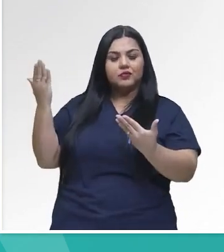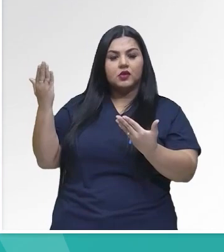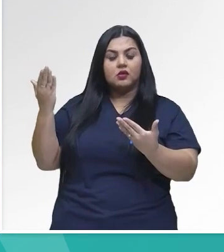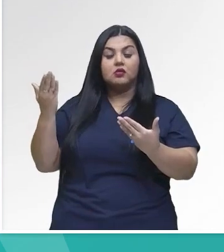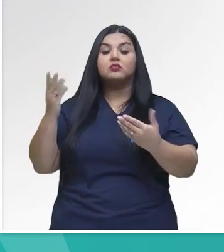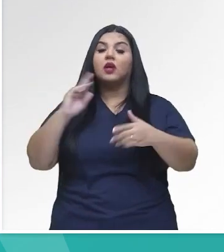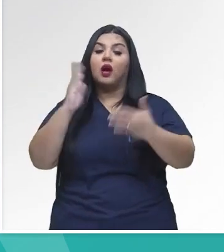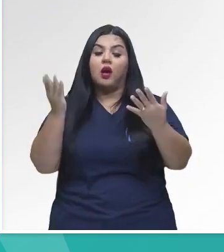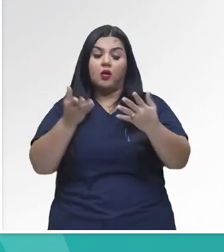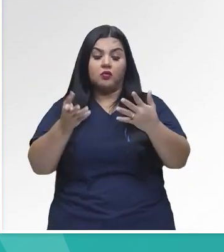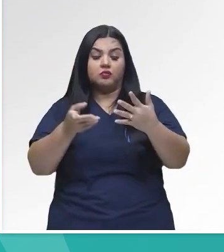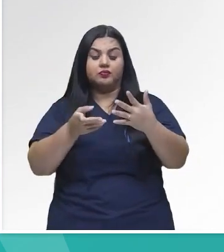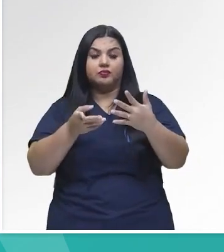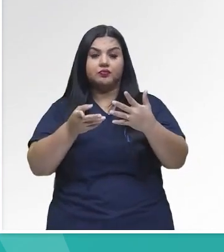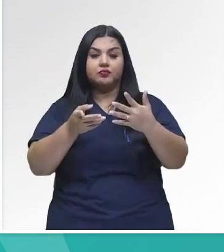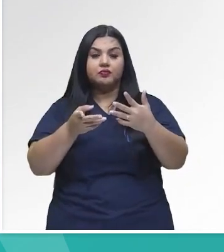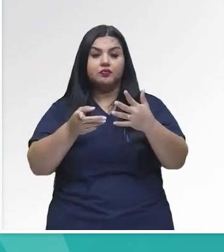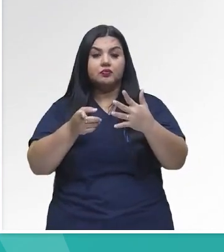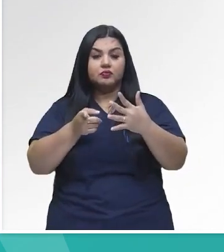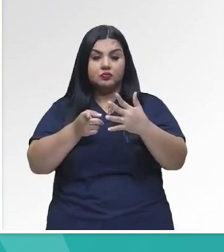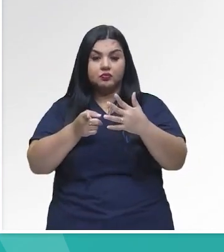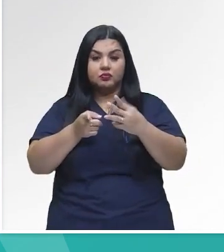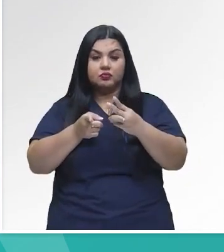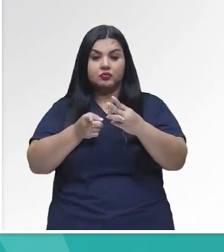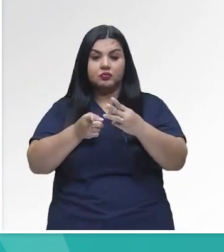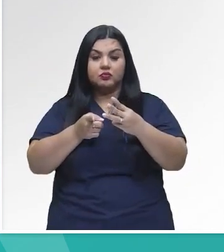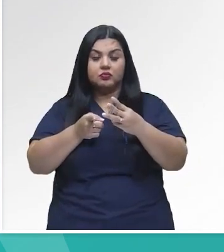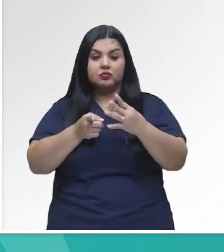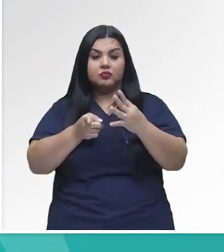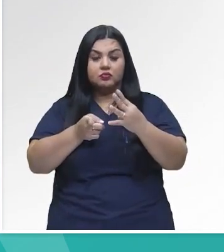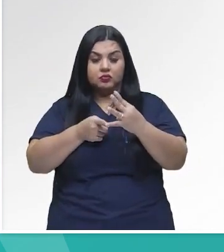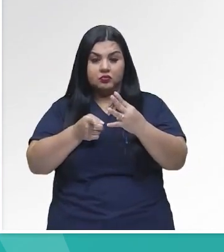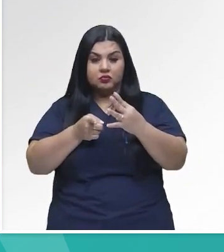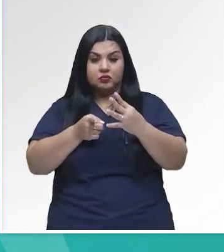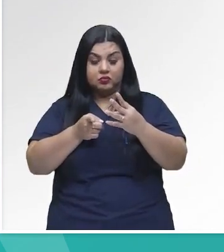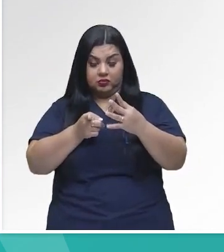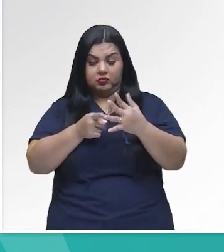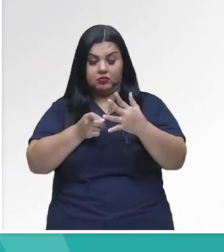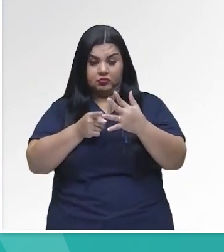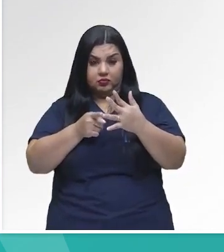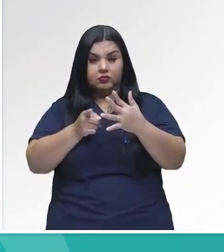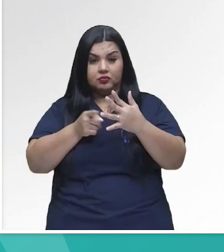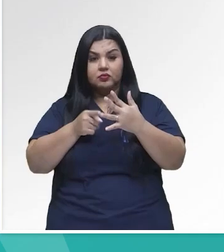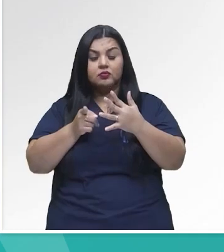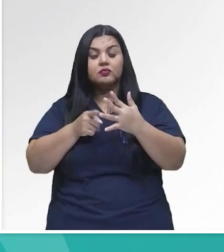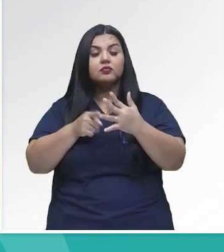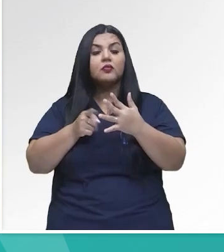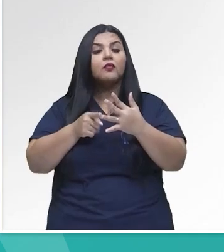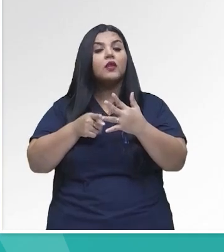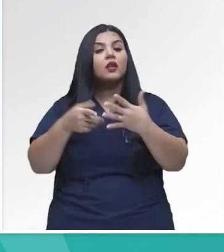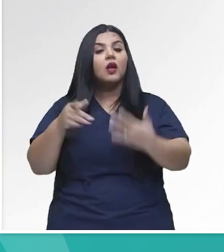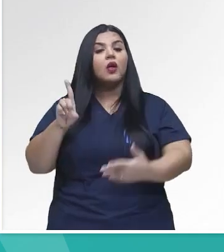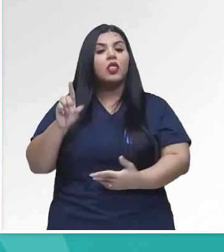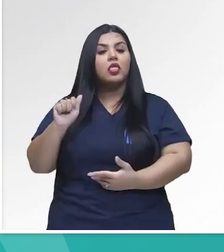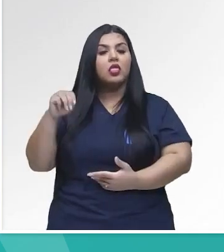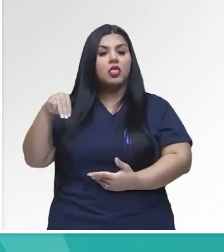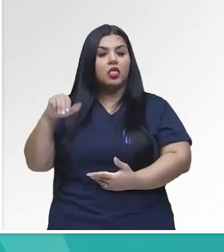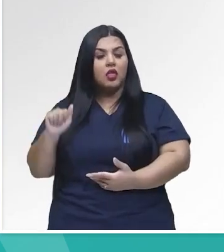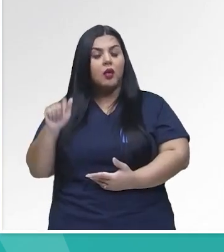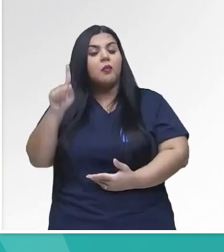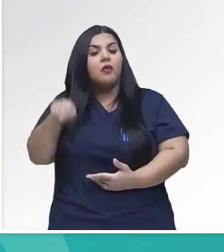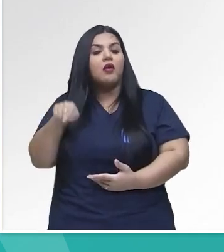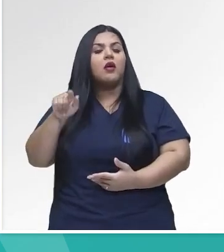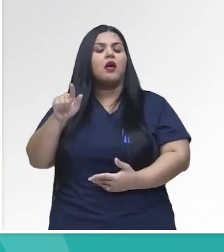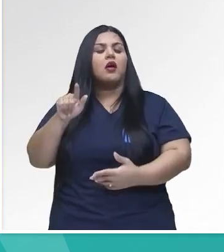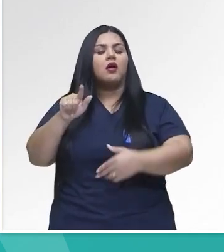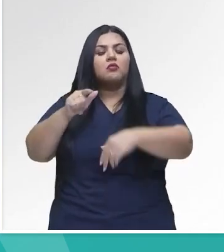nós vamos saber o deslocamento da dama. A dama, ela é a peça mais